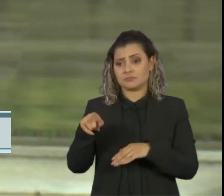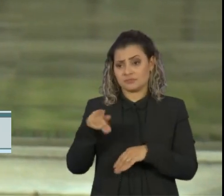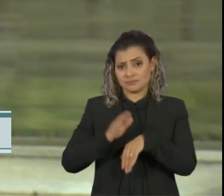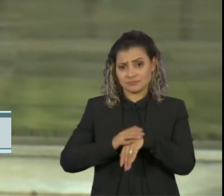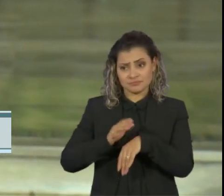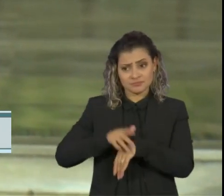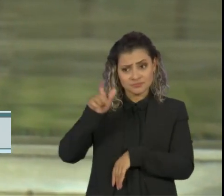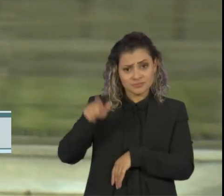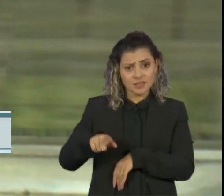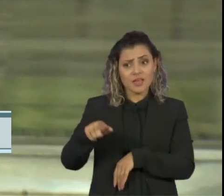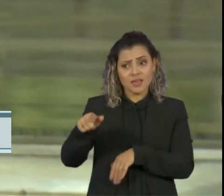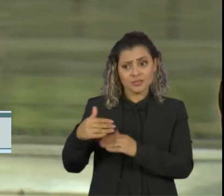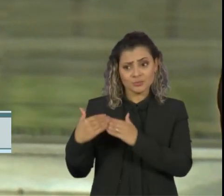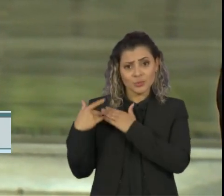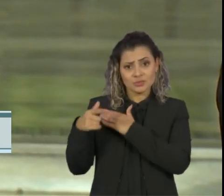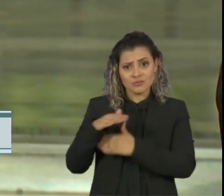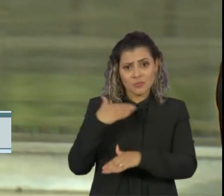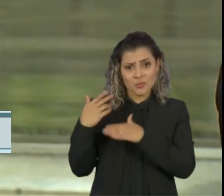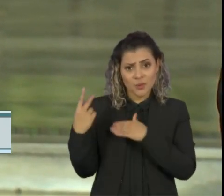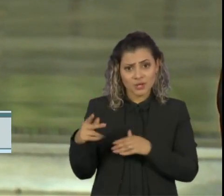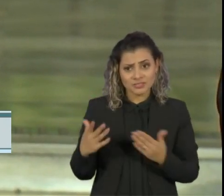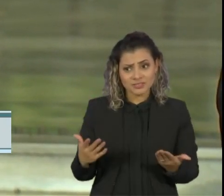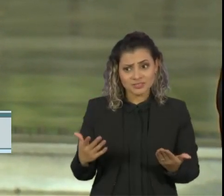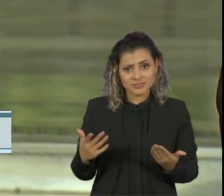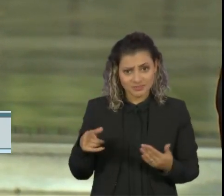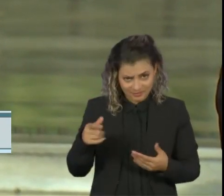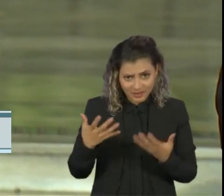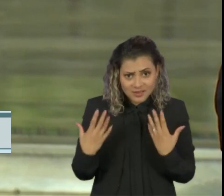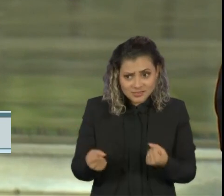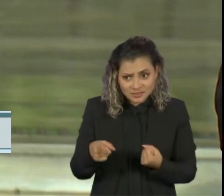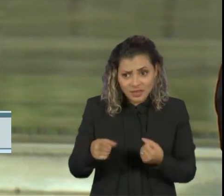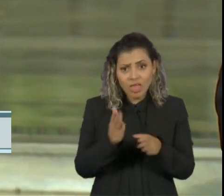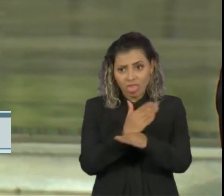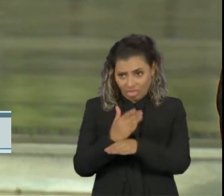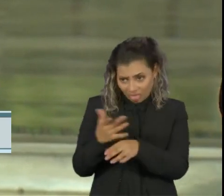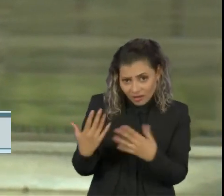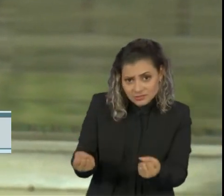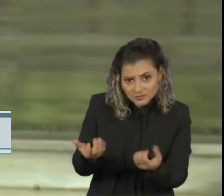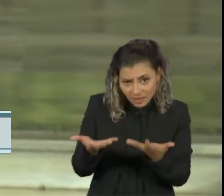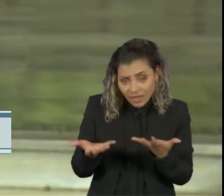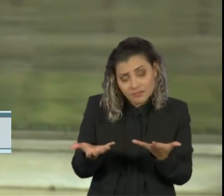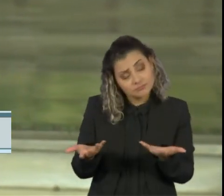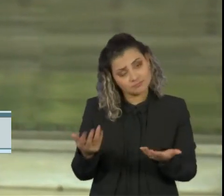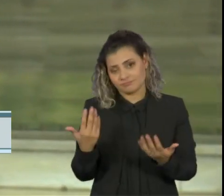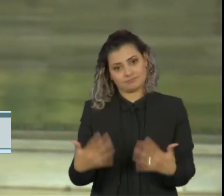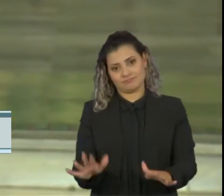currículo que foi responsável por mortes na sua população.